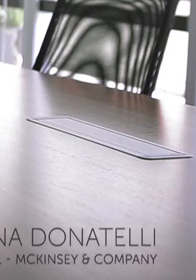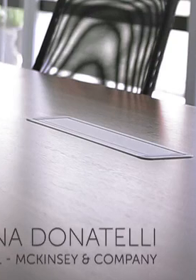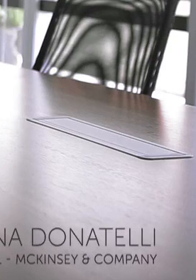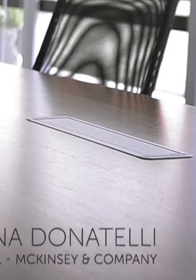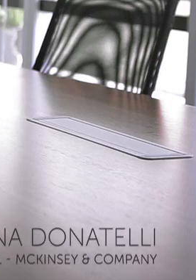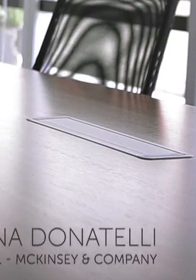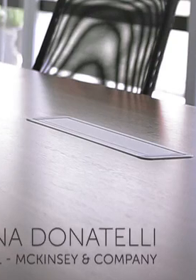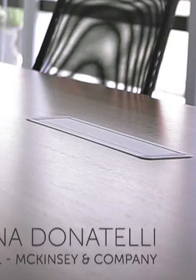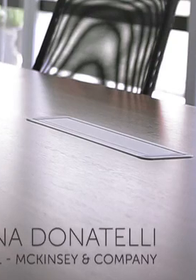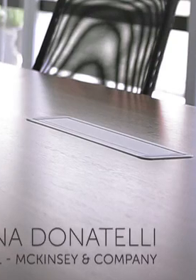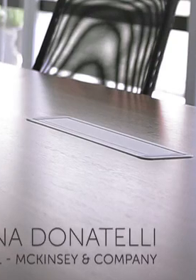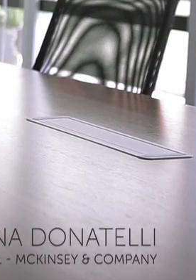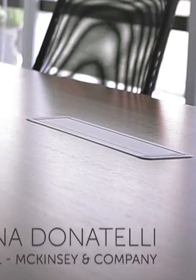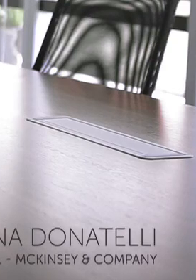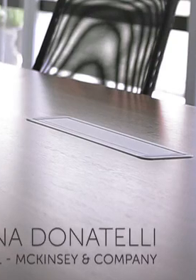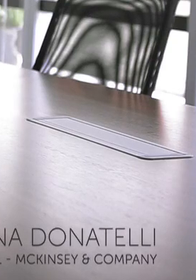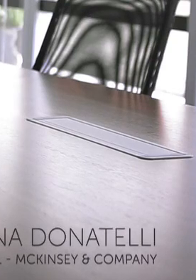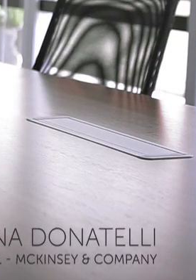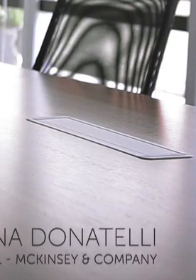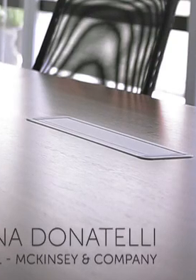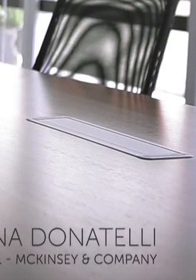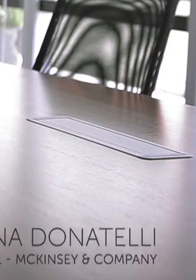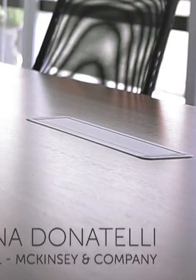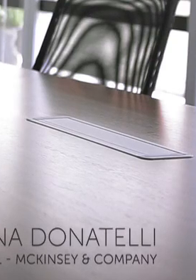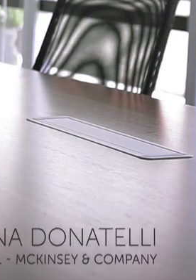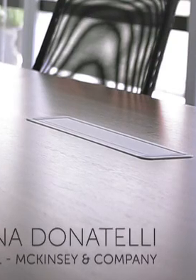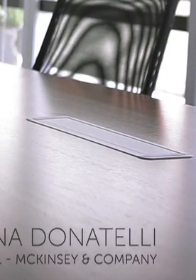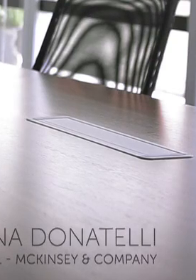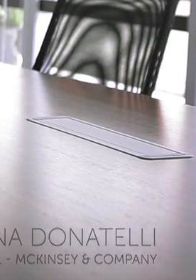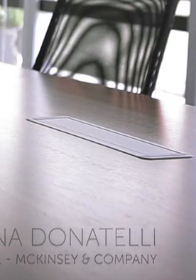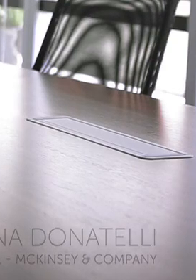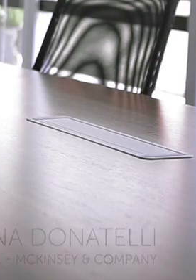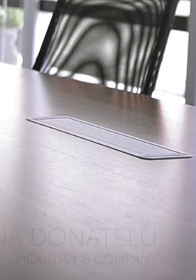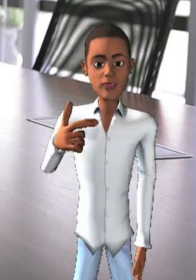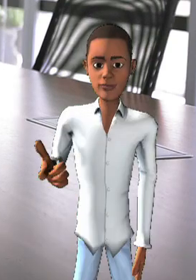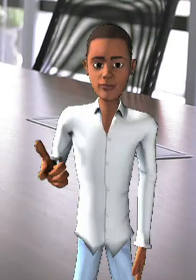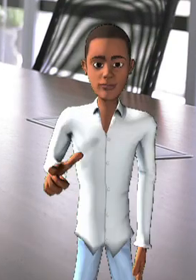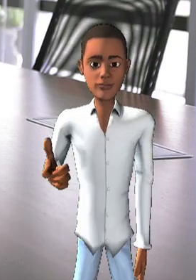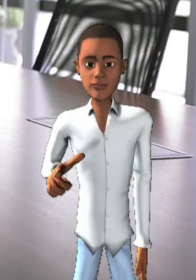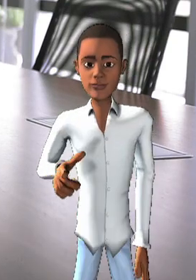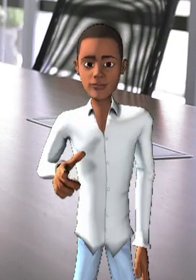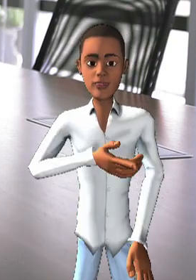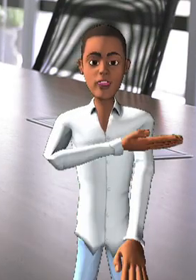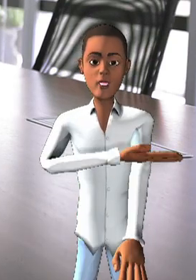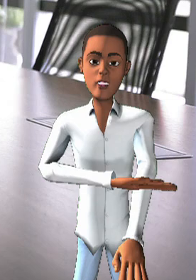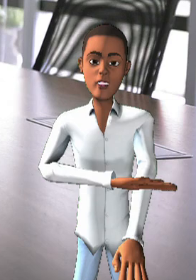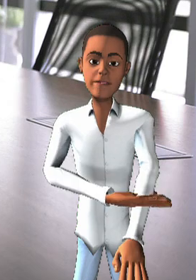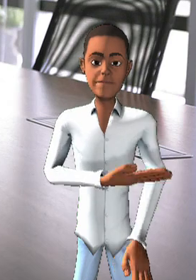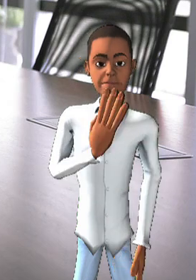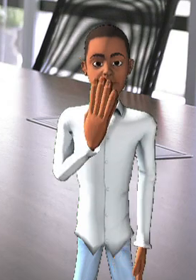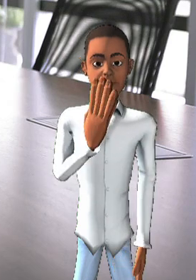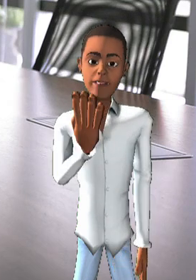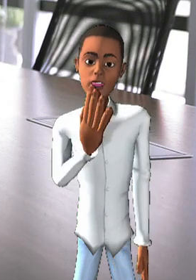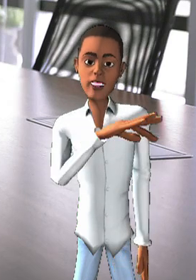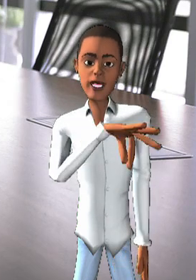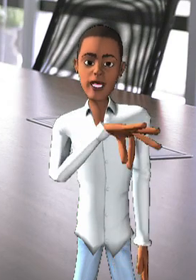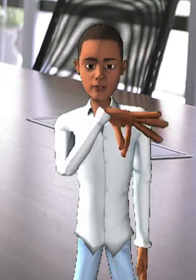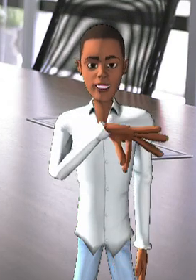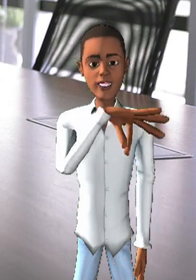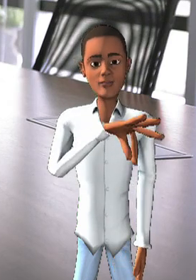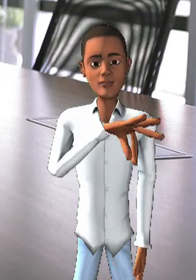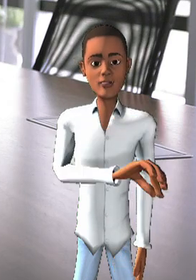não veem é que... Mariana Donatelli, Associate Principal, McKinsey & Company. Mas que eu não meço, né, as mulheres tendem a pedir